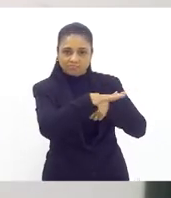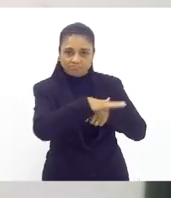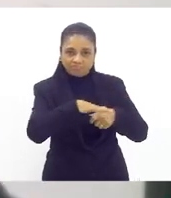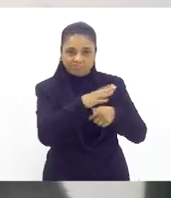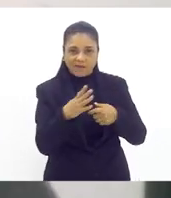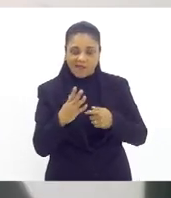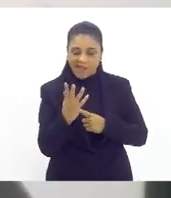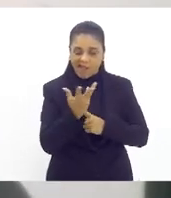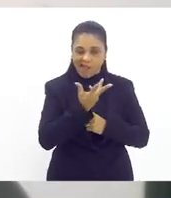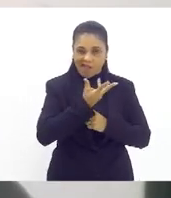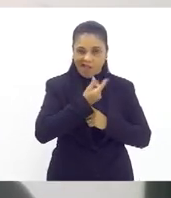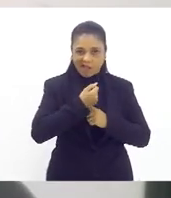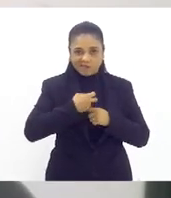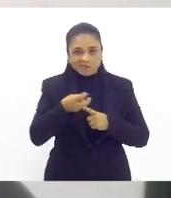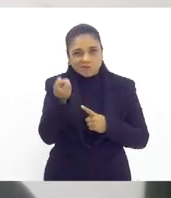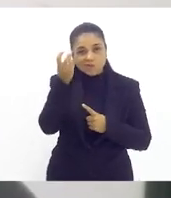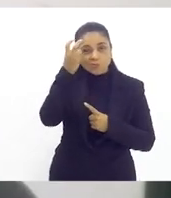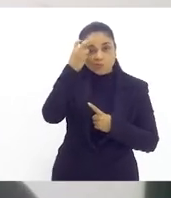culturas